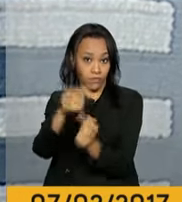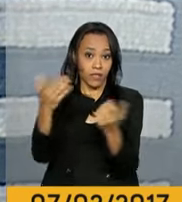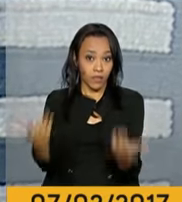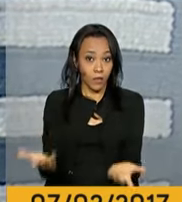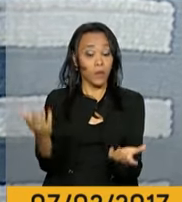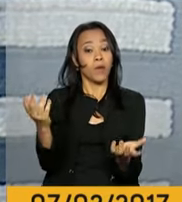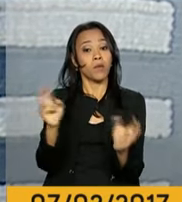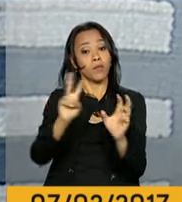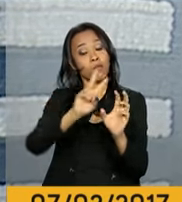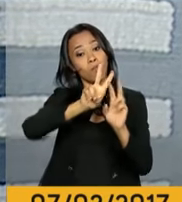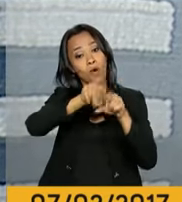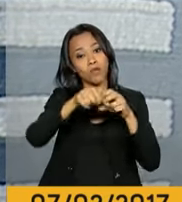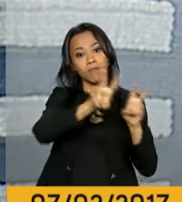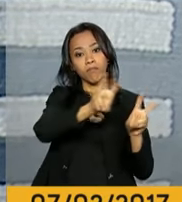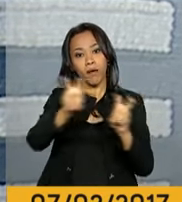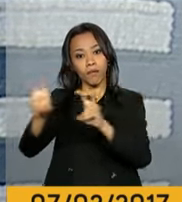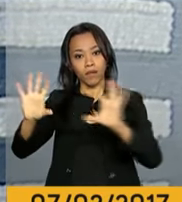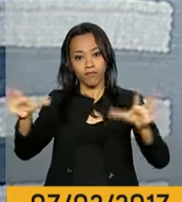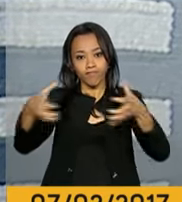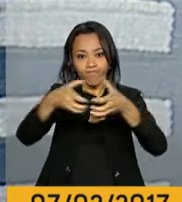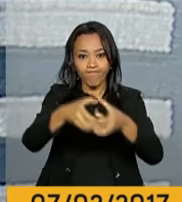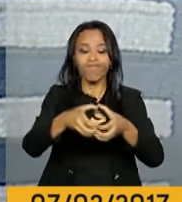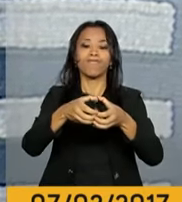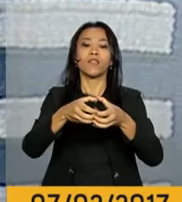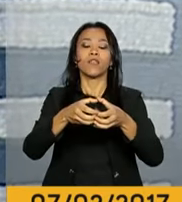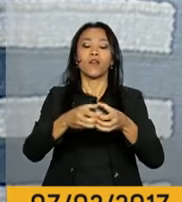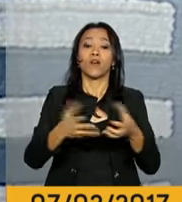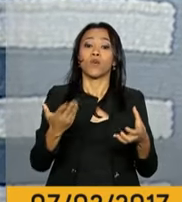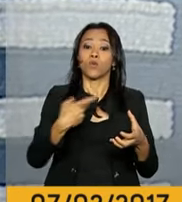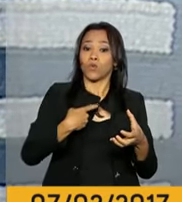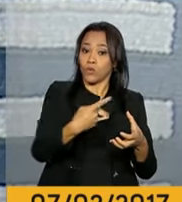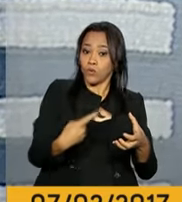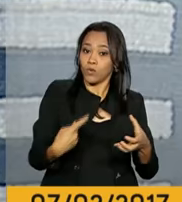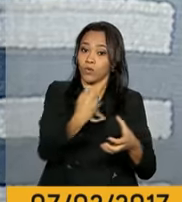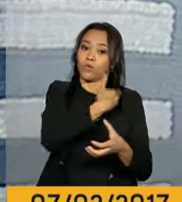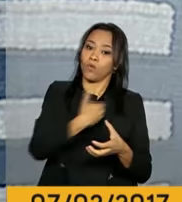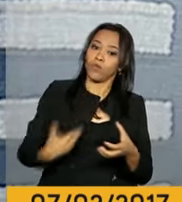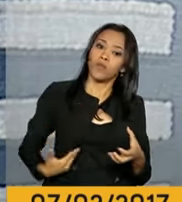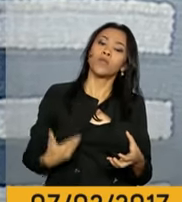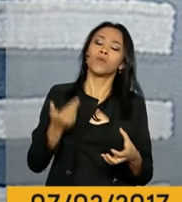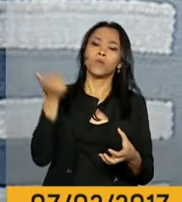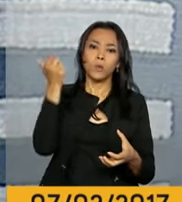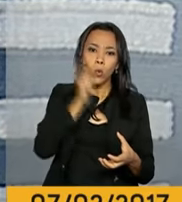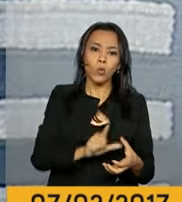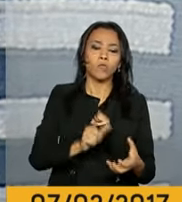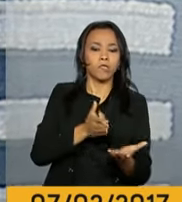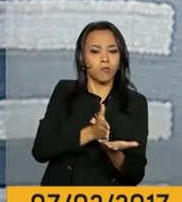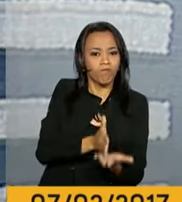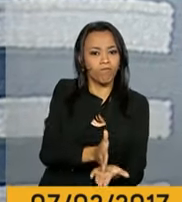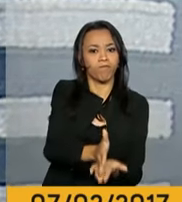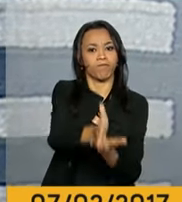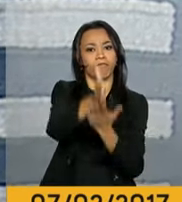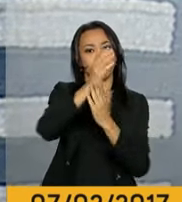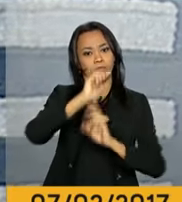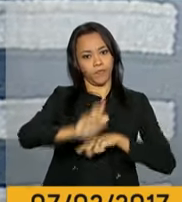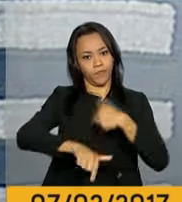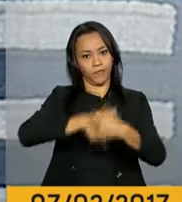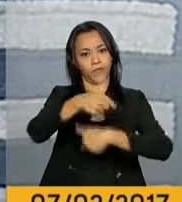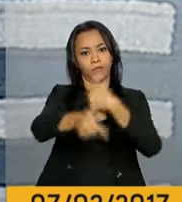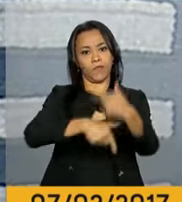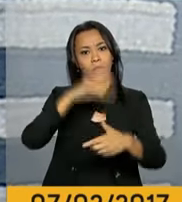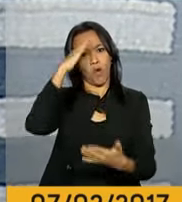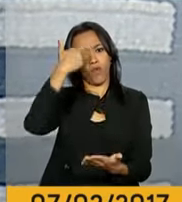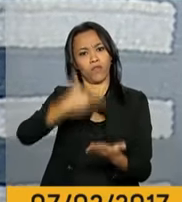governos e sociedades lançaram as bases de um entendimento duradouro calcado na confiança